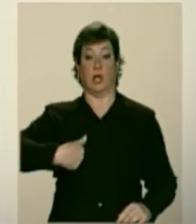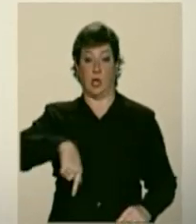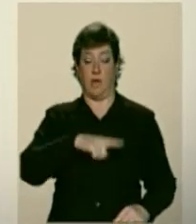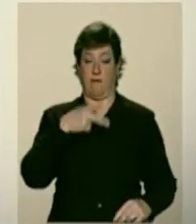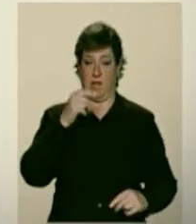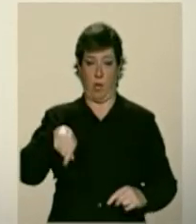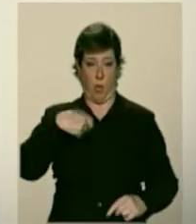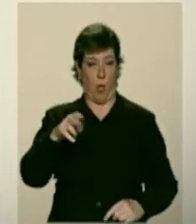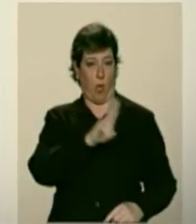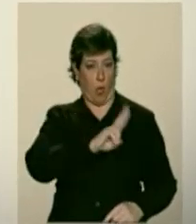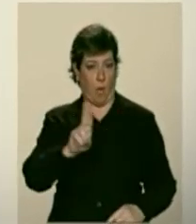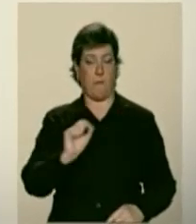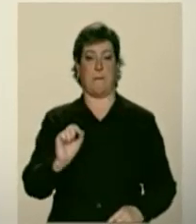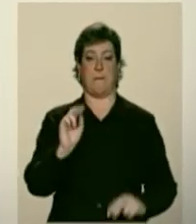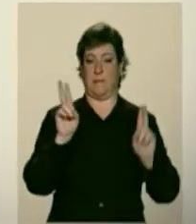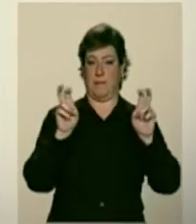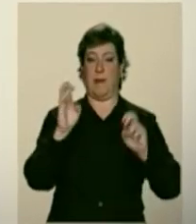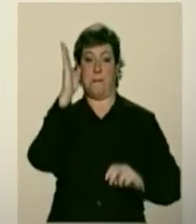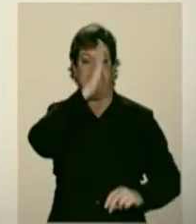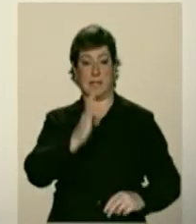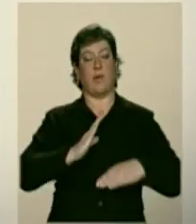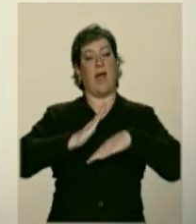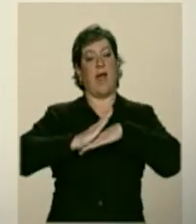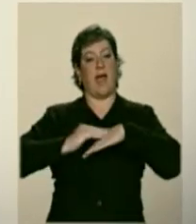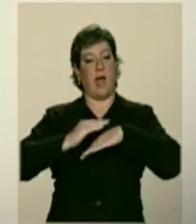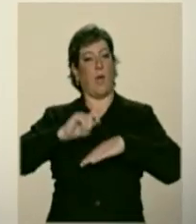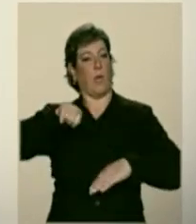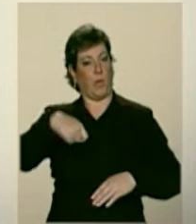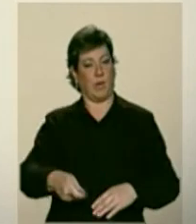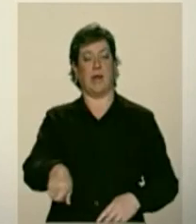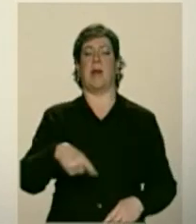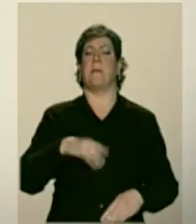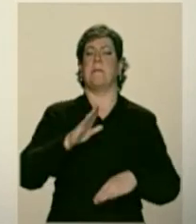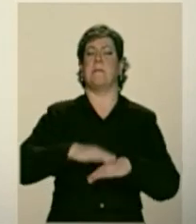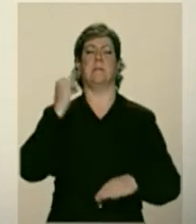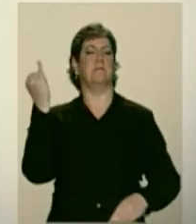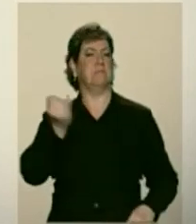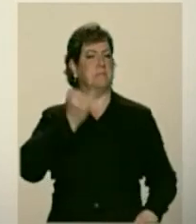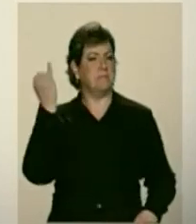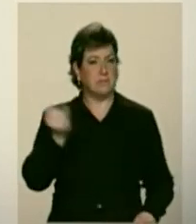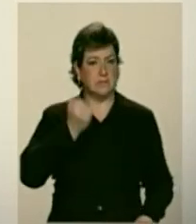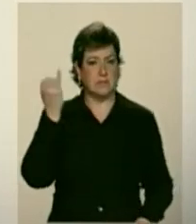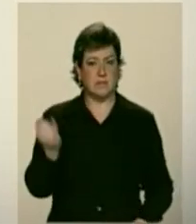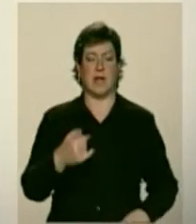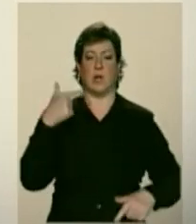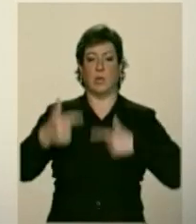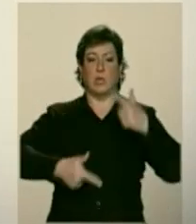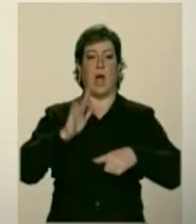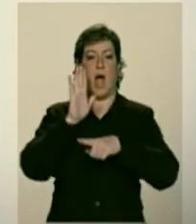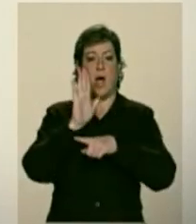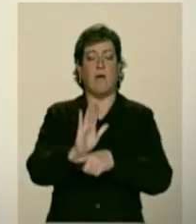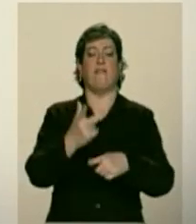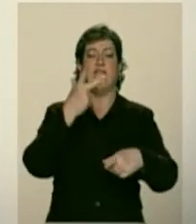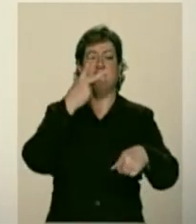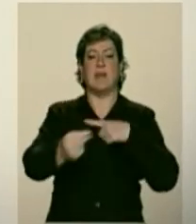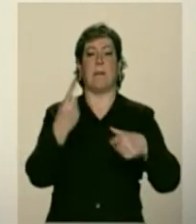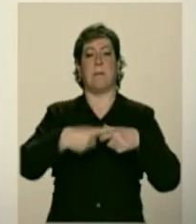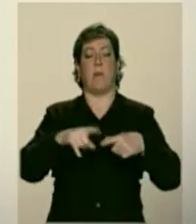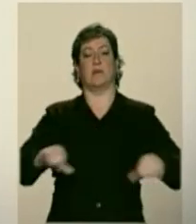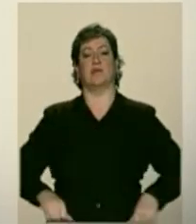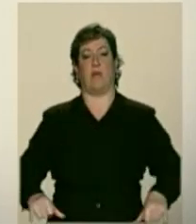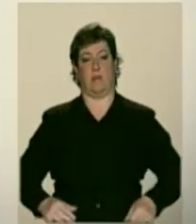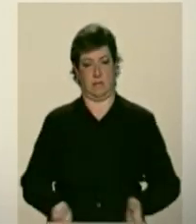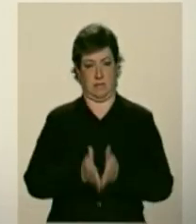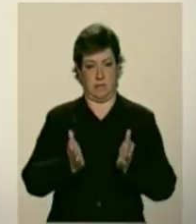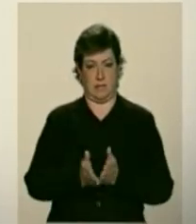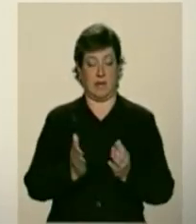de Brasil Carinhoso. E é uma das mais importantes ações de combate à miséria na primeira infância